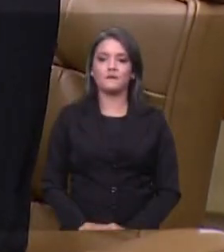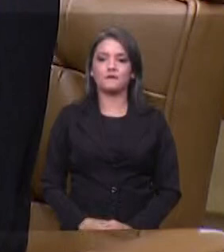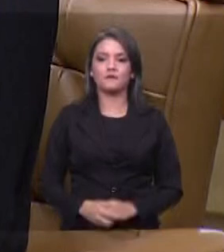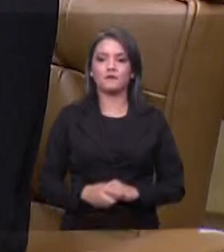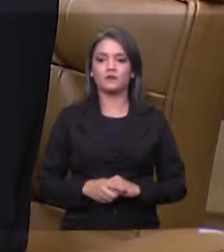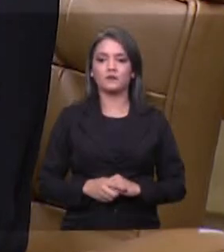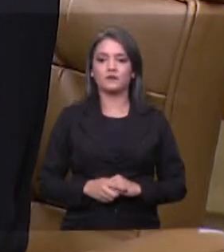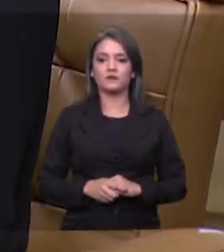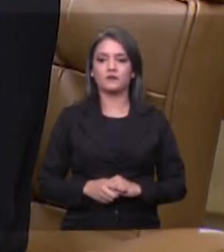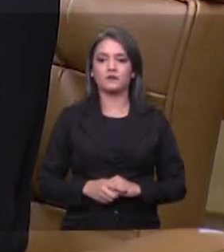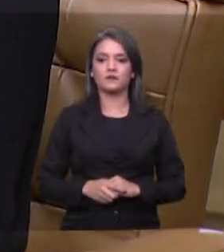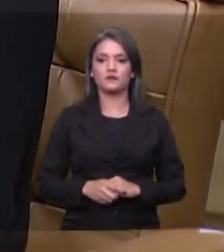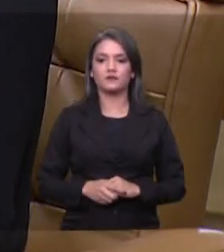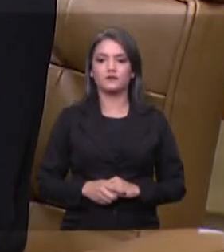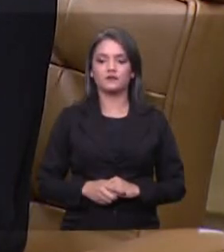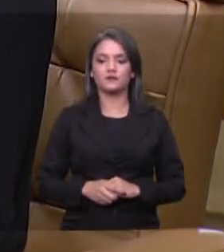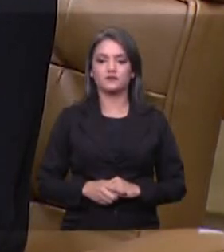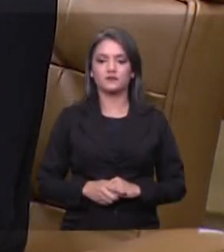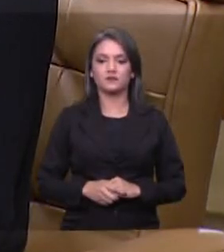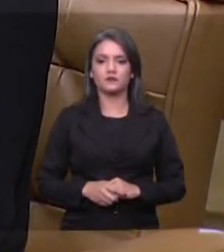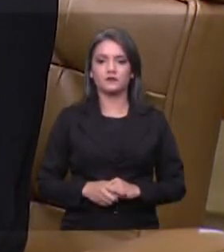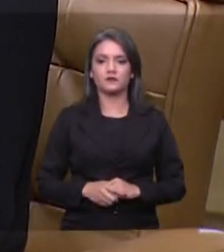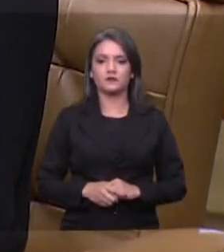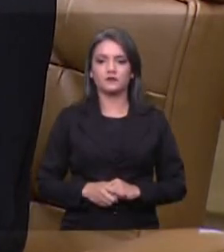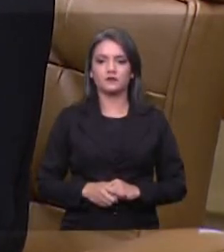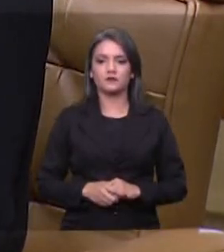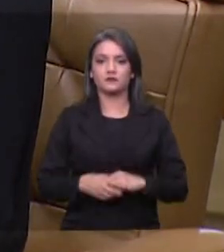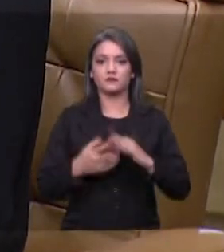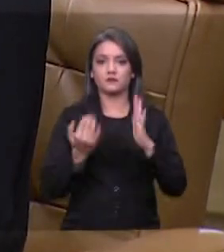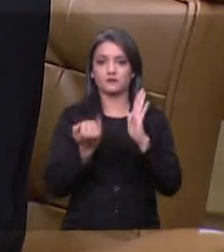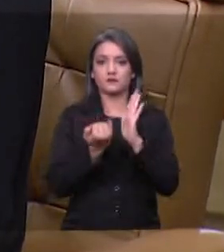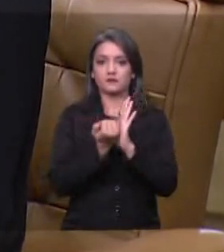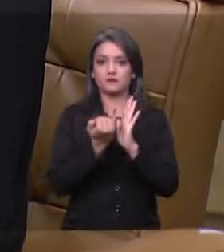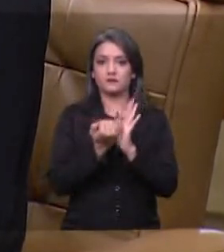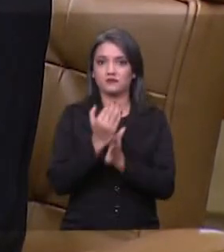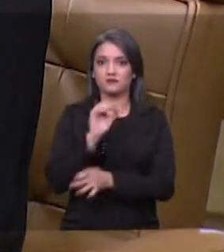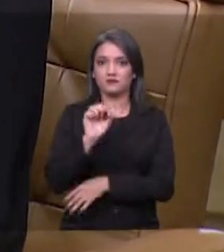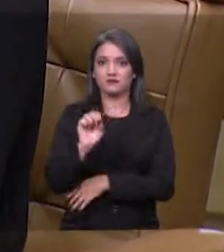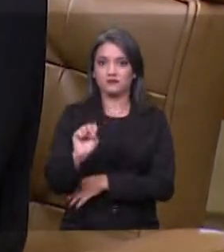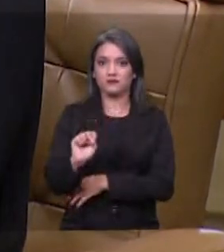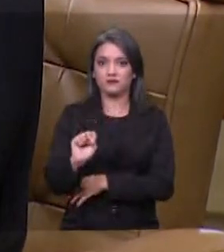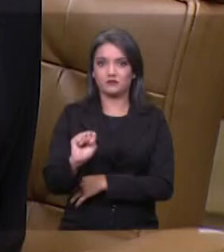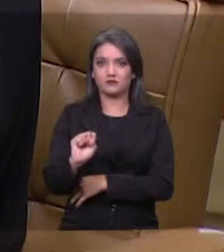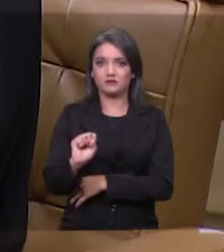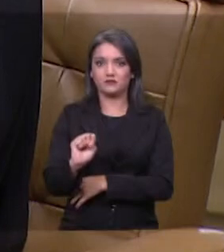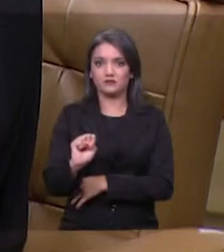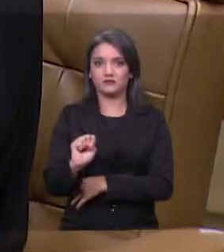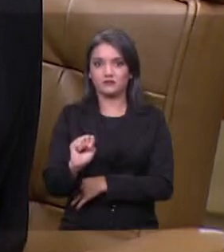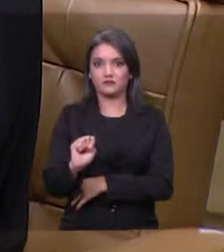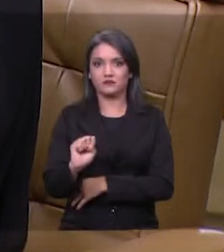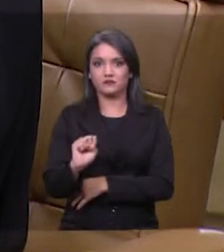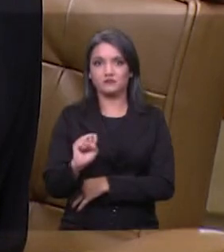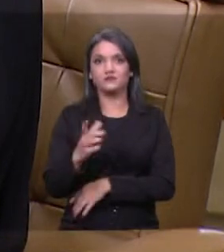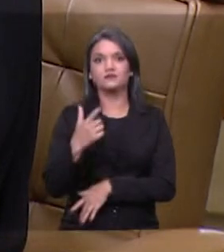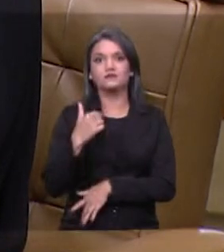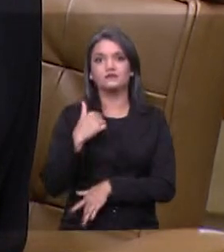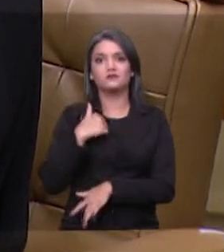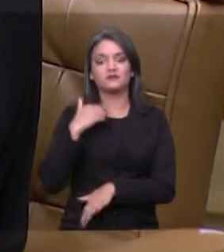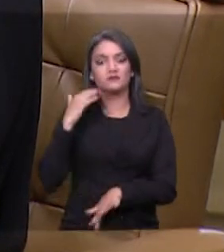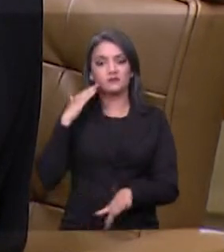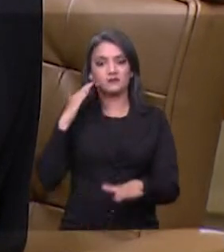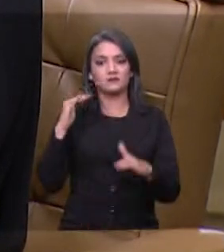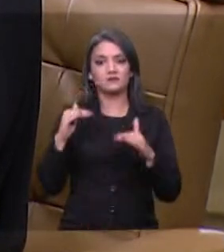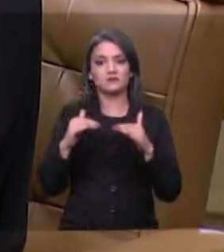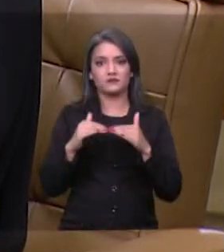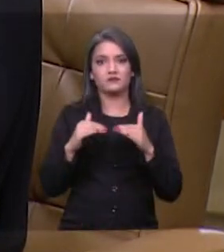Em relação ao inciso 8, eu estou acompanhando